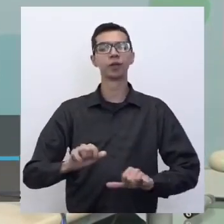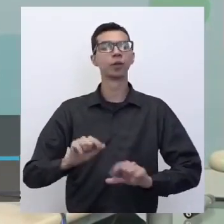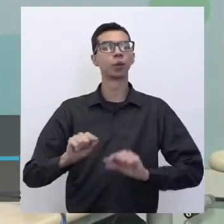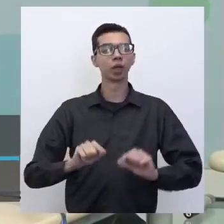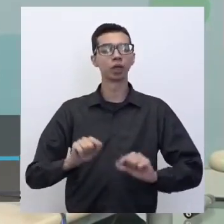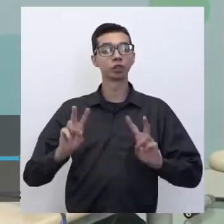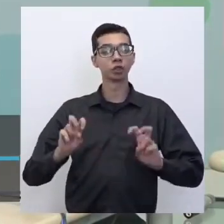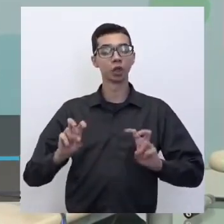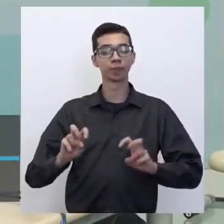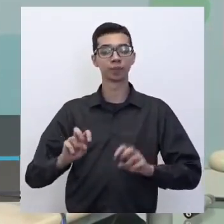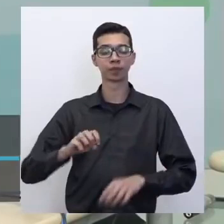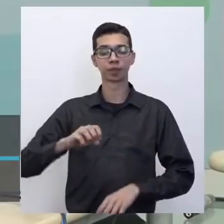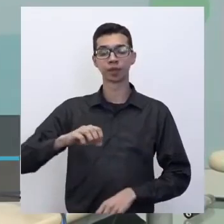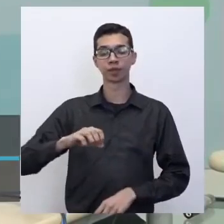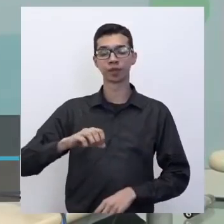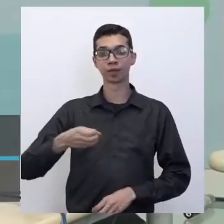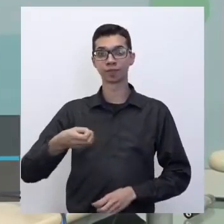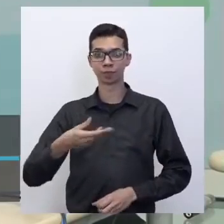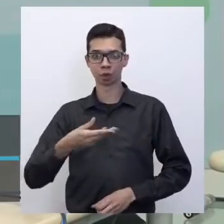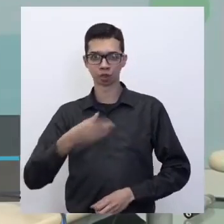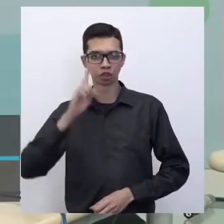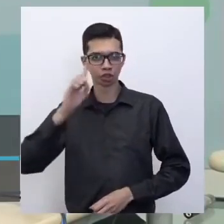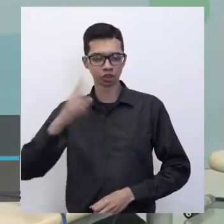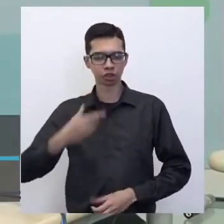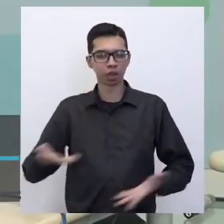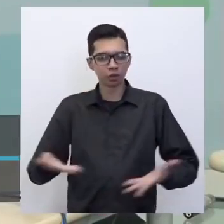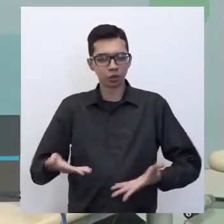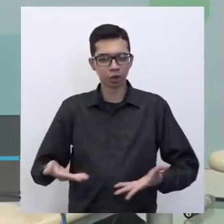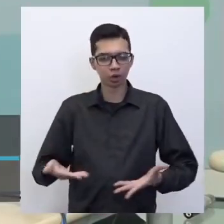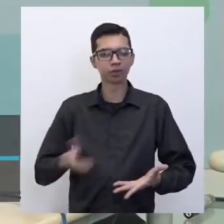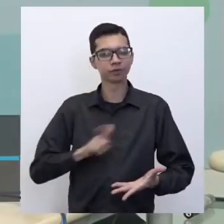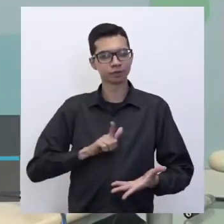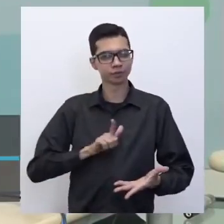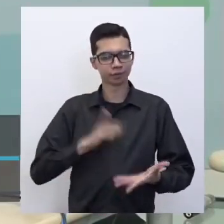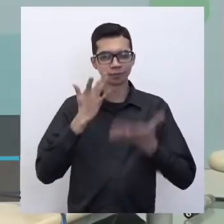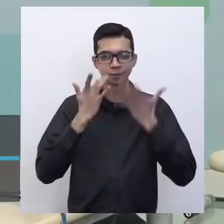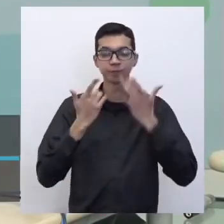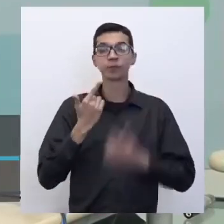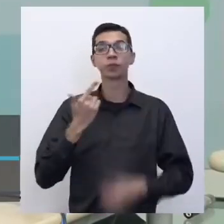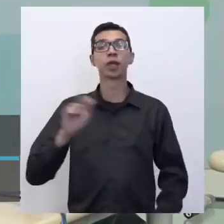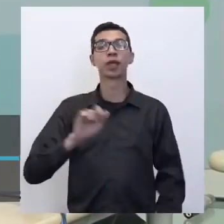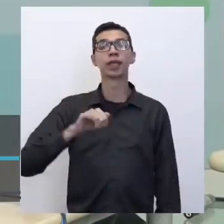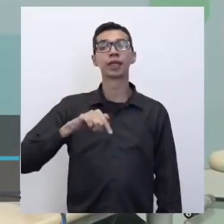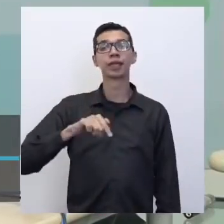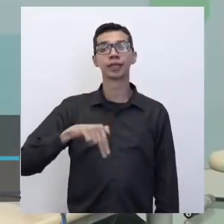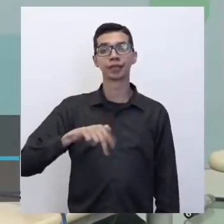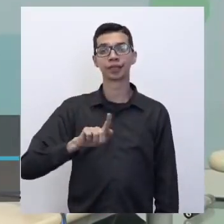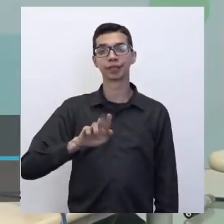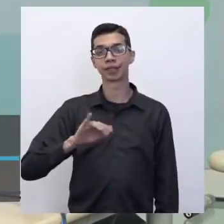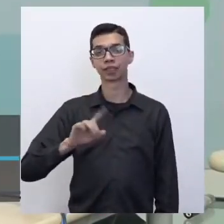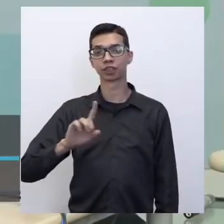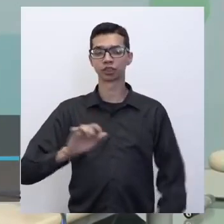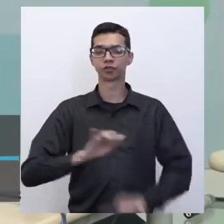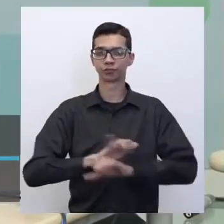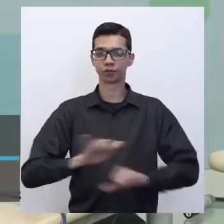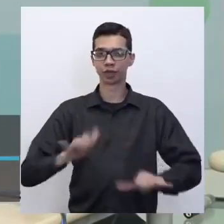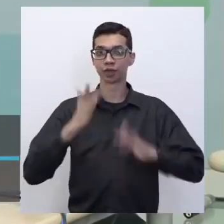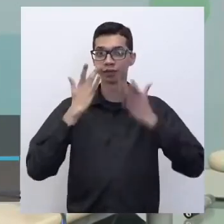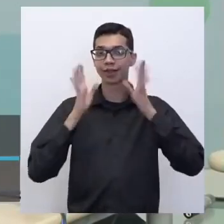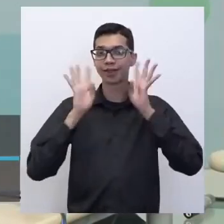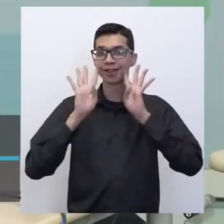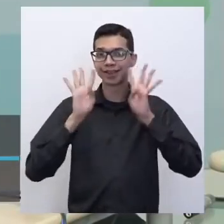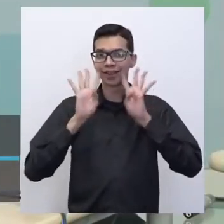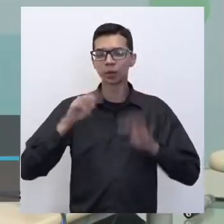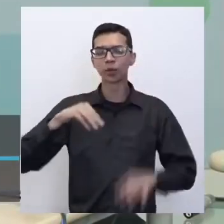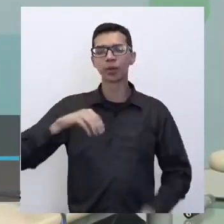atuais. A Ingrid, que é uma peça legal. O Matheus seria o teatro mais atual,